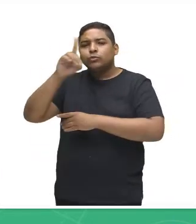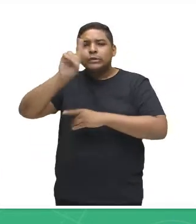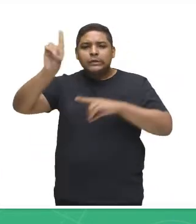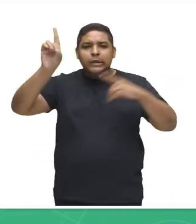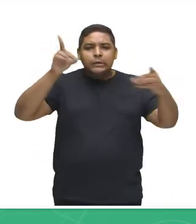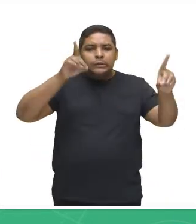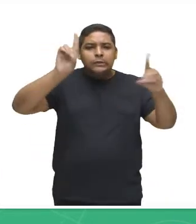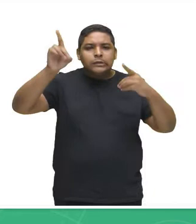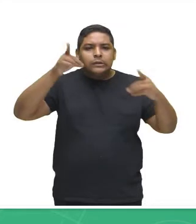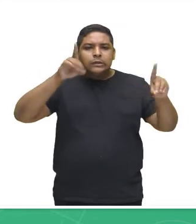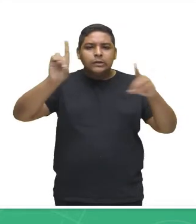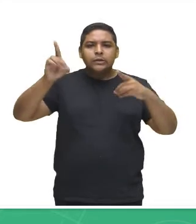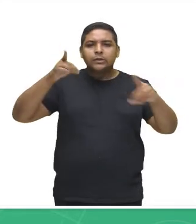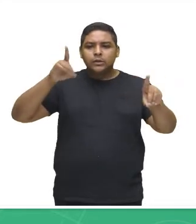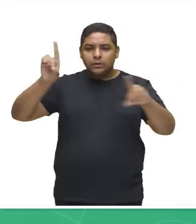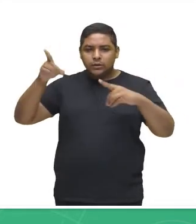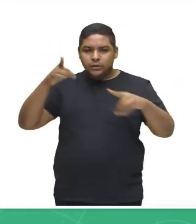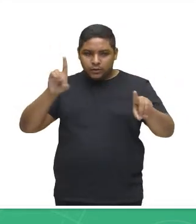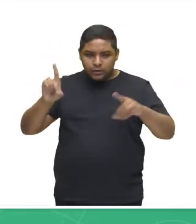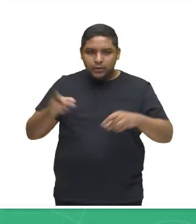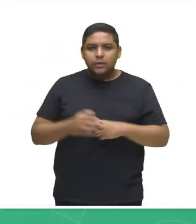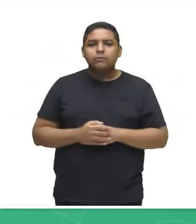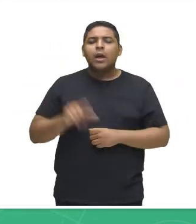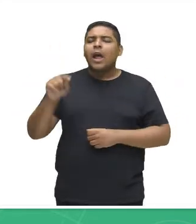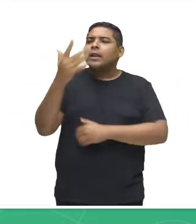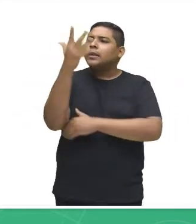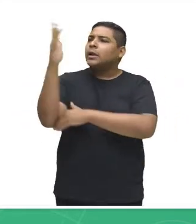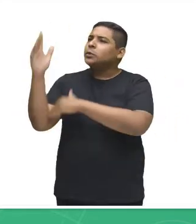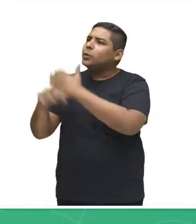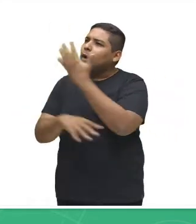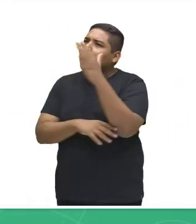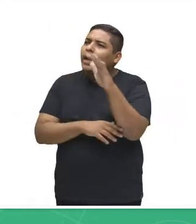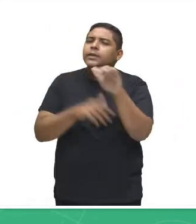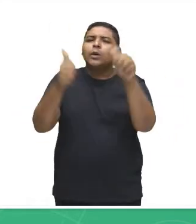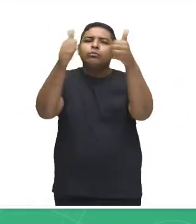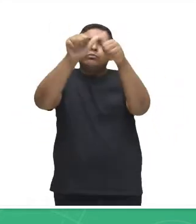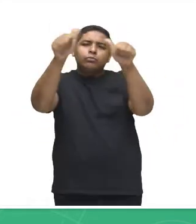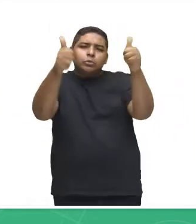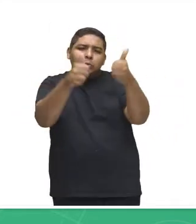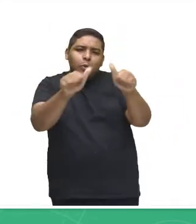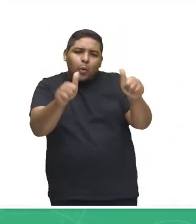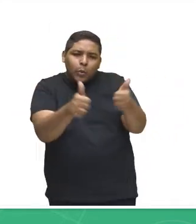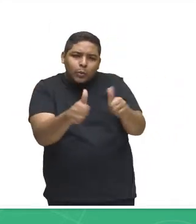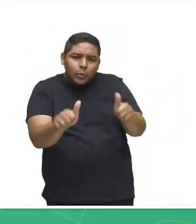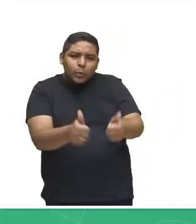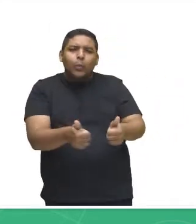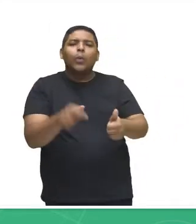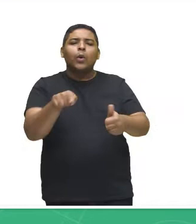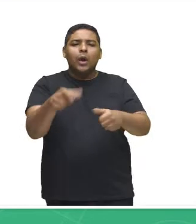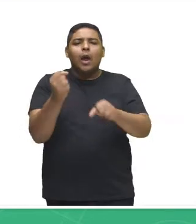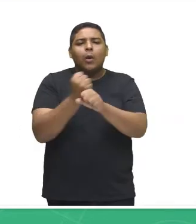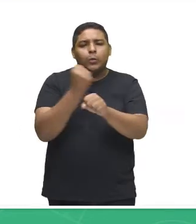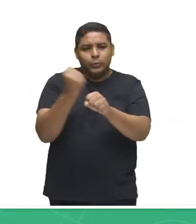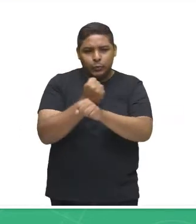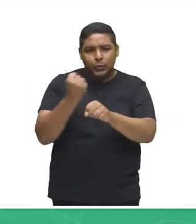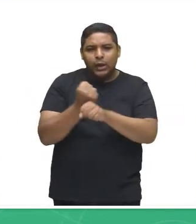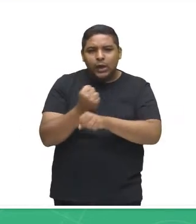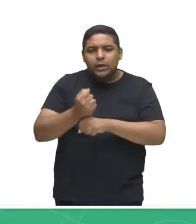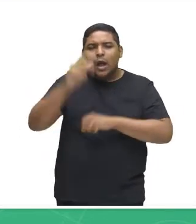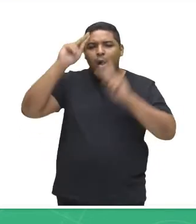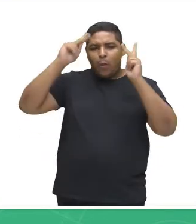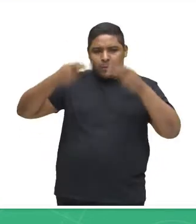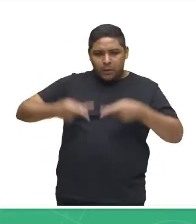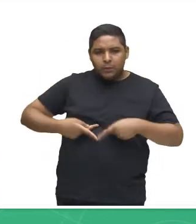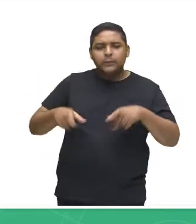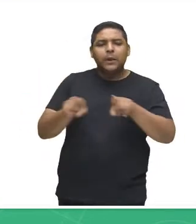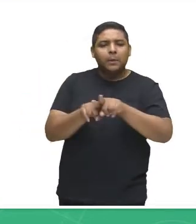esses deuses a elementos da natureza ou a esculturas que eles podem produzir, certo? Eles também vão criar